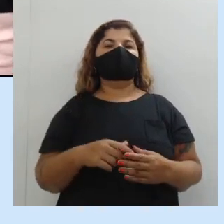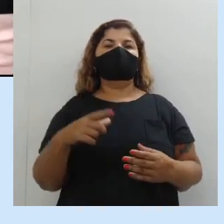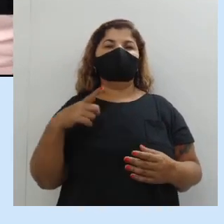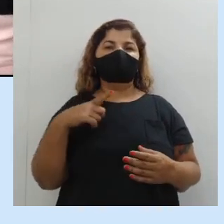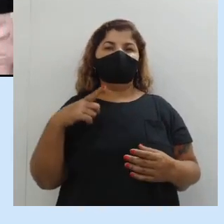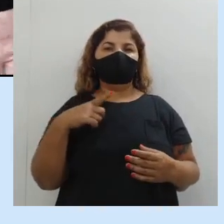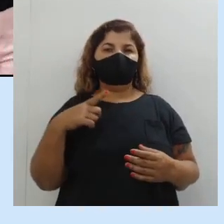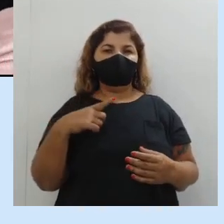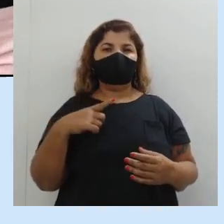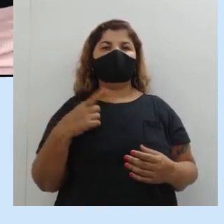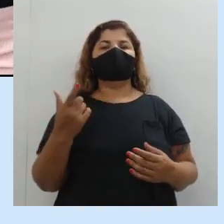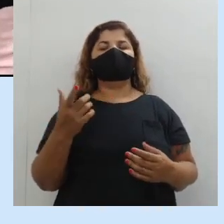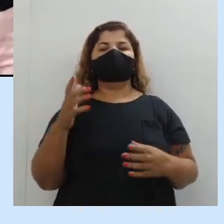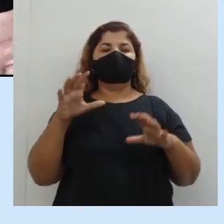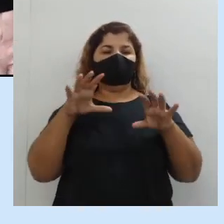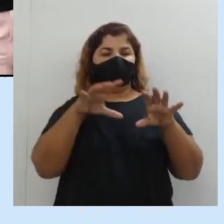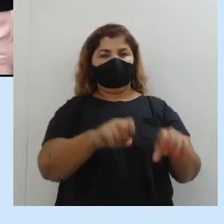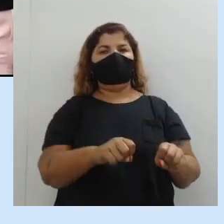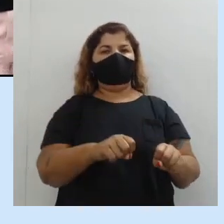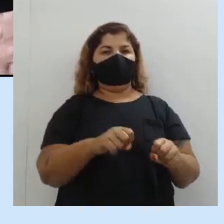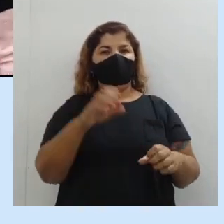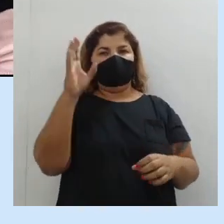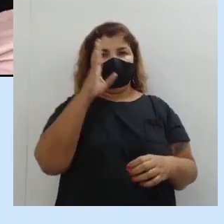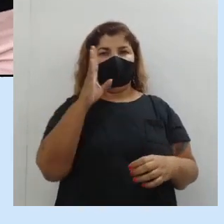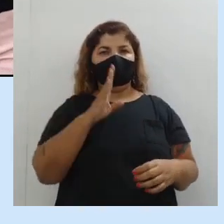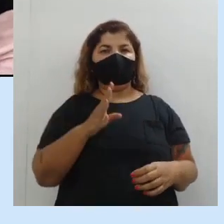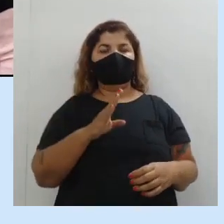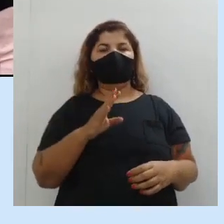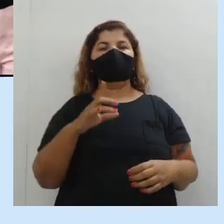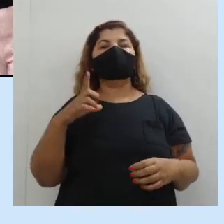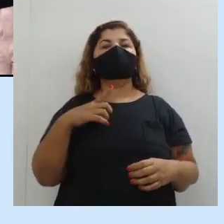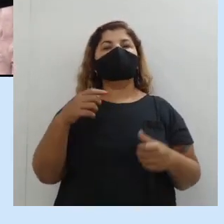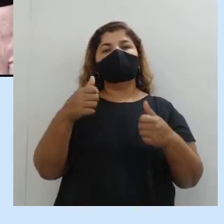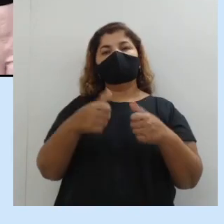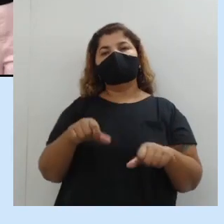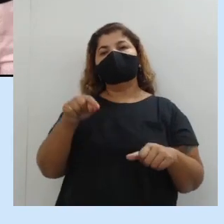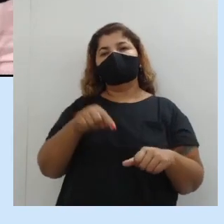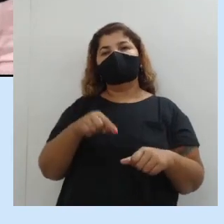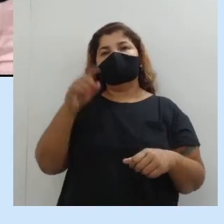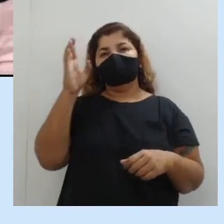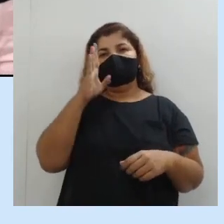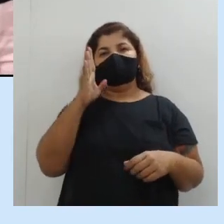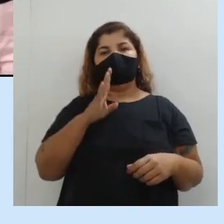os colonizadores. Quem estava no Brasil